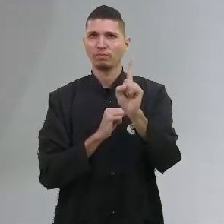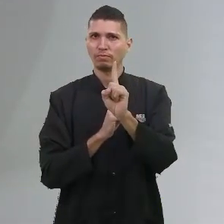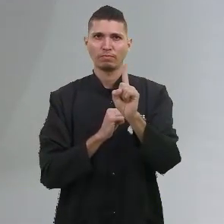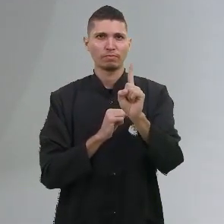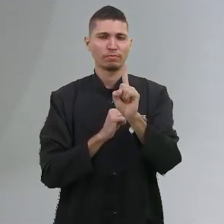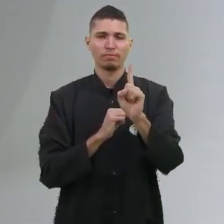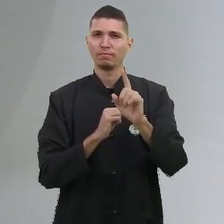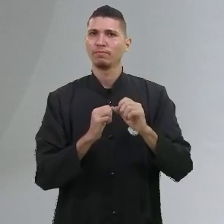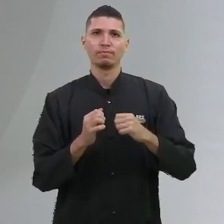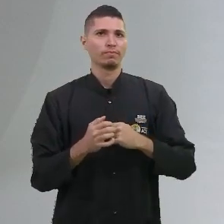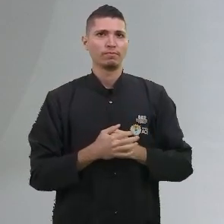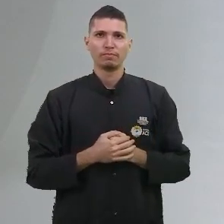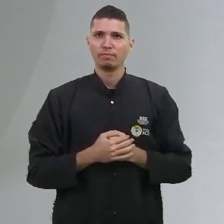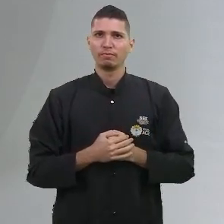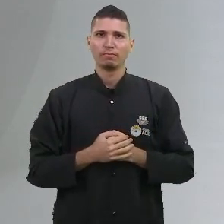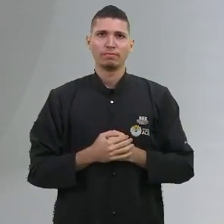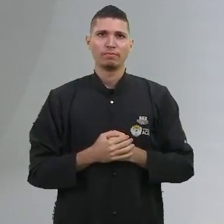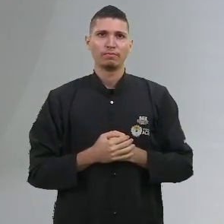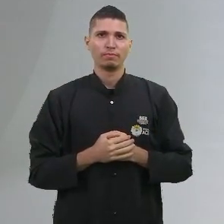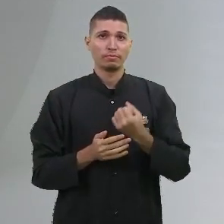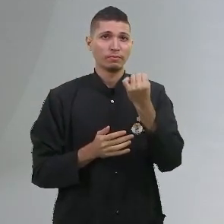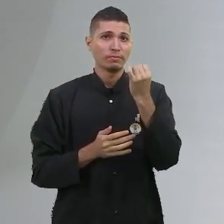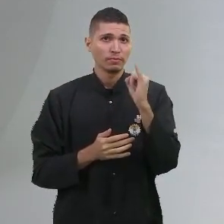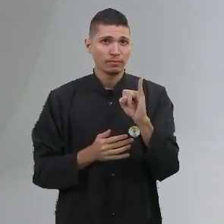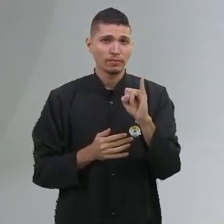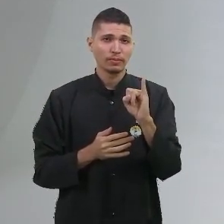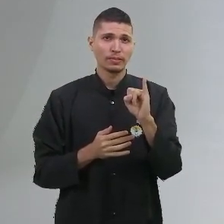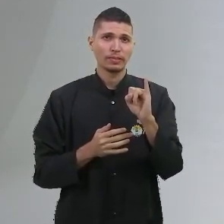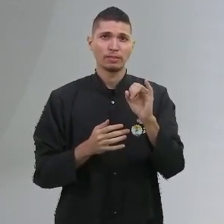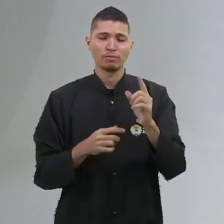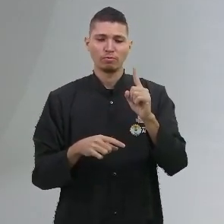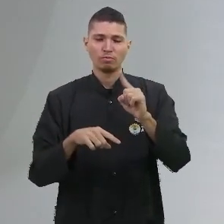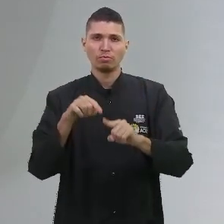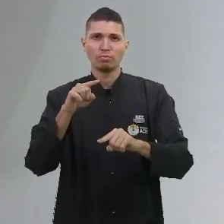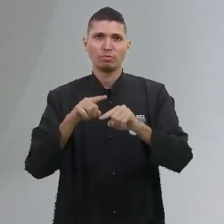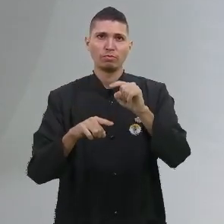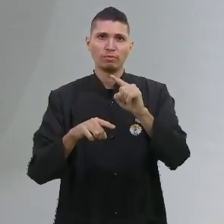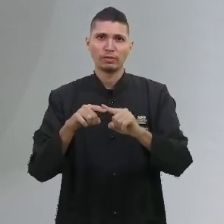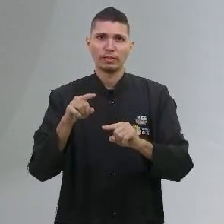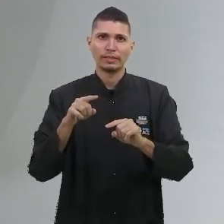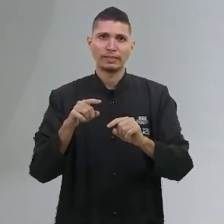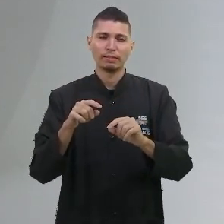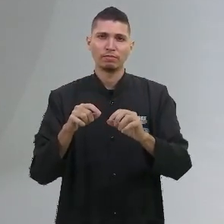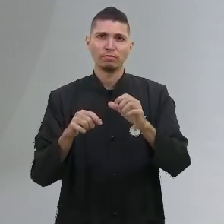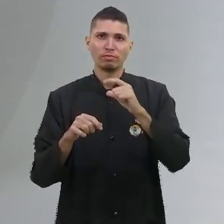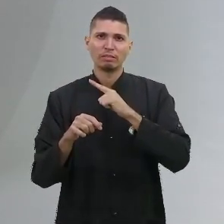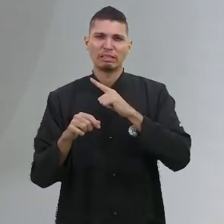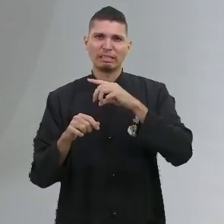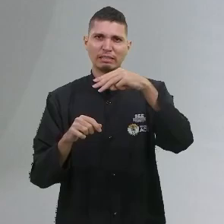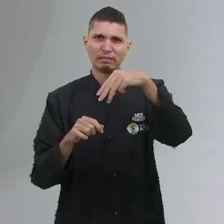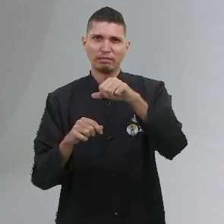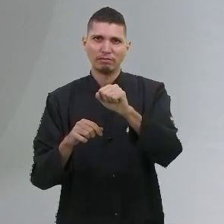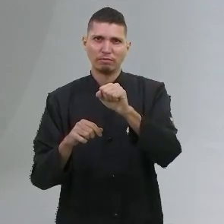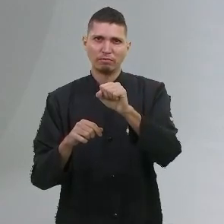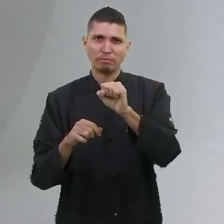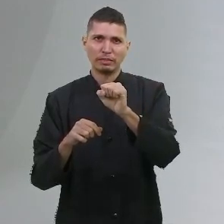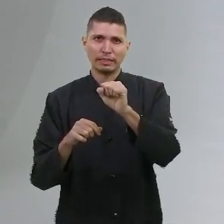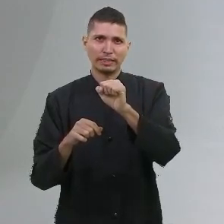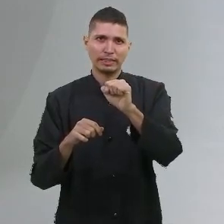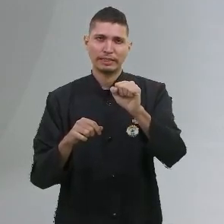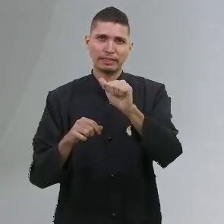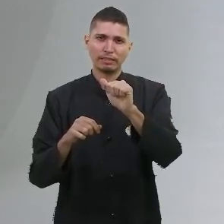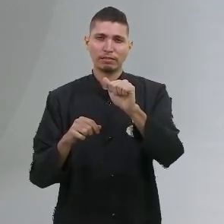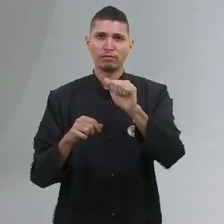é impossível, tá? Se um objeto ele tem uma massa muito grande,